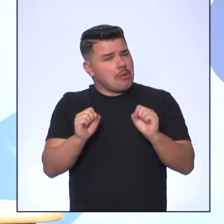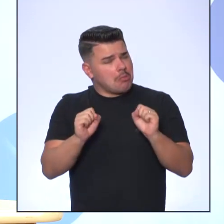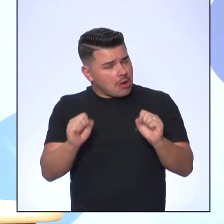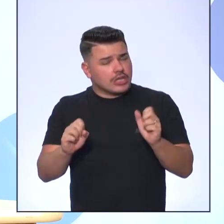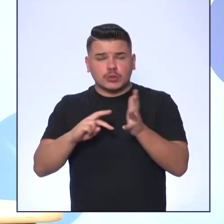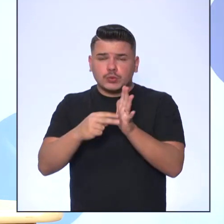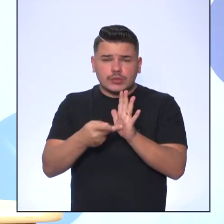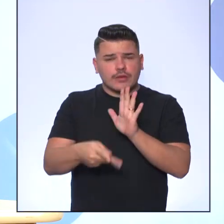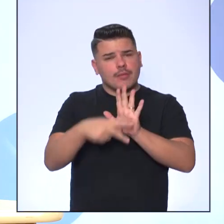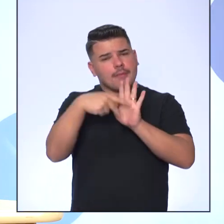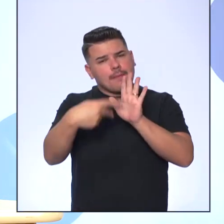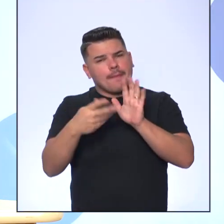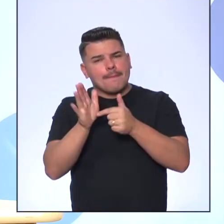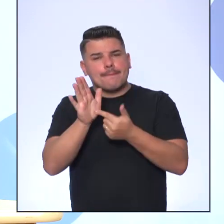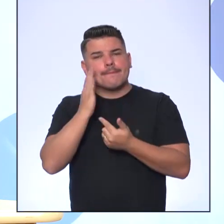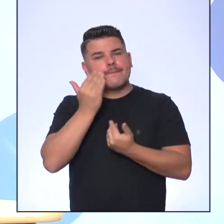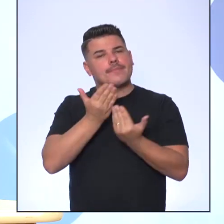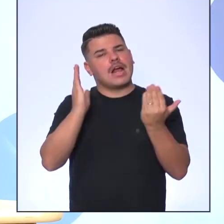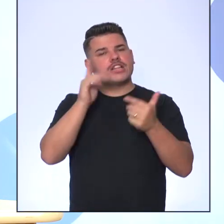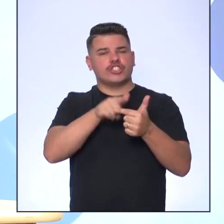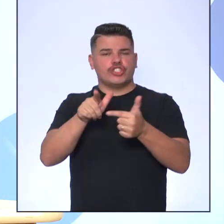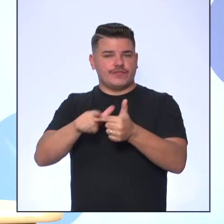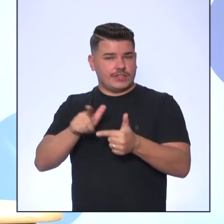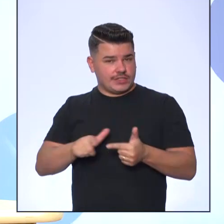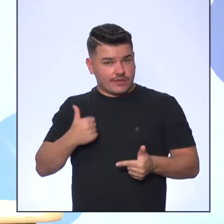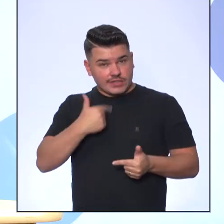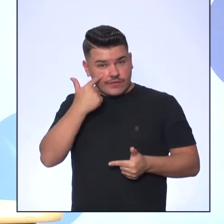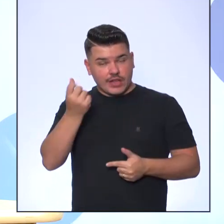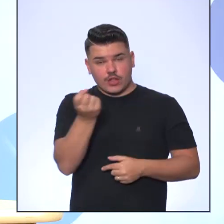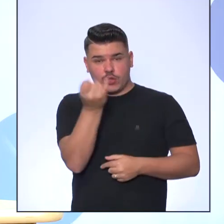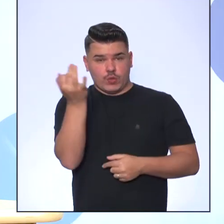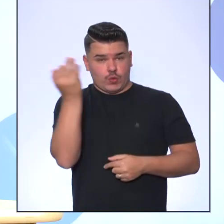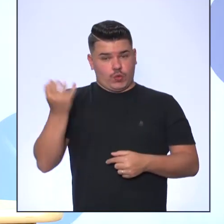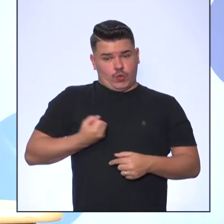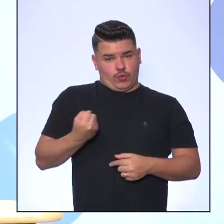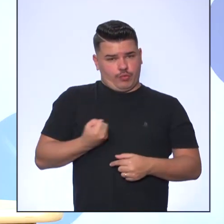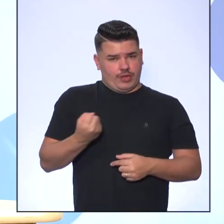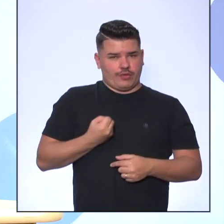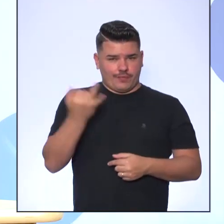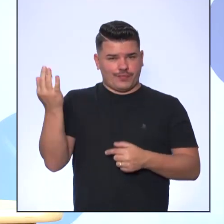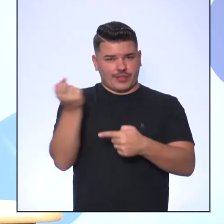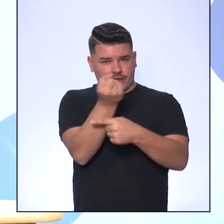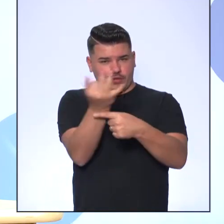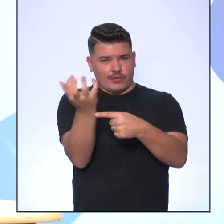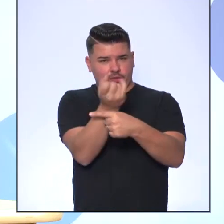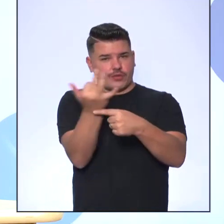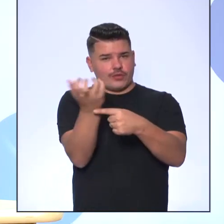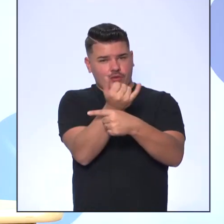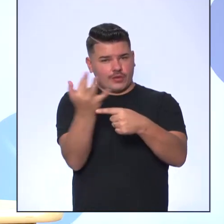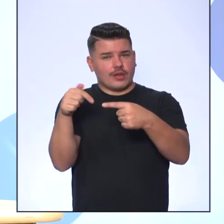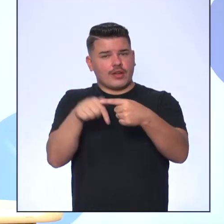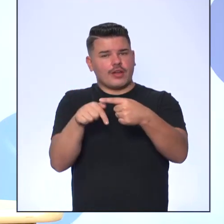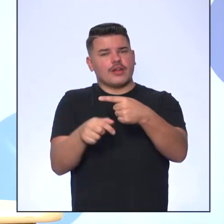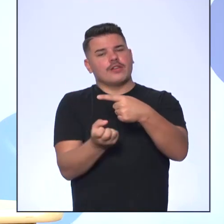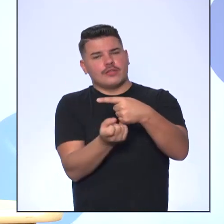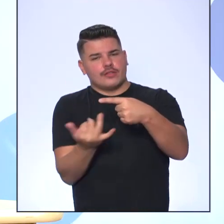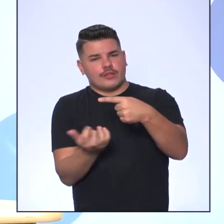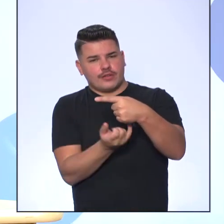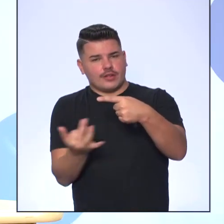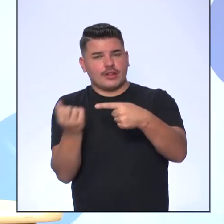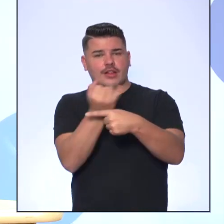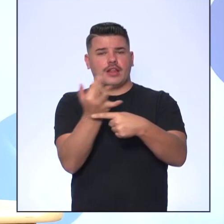geralmente, nós temos na parte de cima o que a gente chama de numerador, né? Muitos de vocês já conhecem. E na parte de baixo é o que nós chamamos